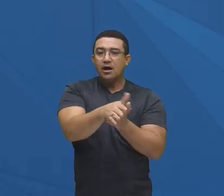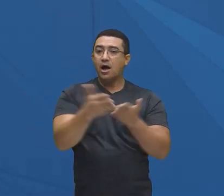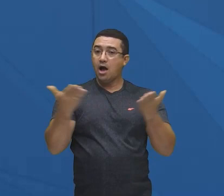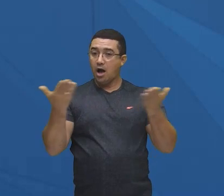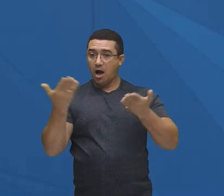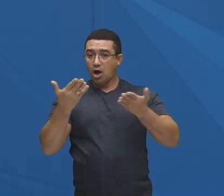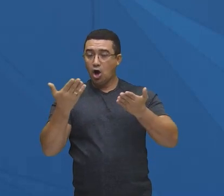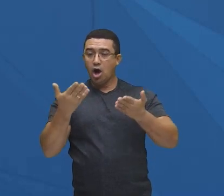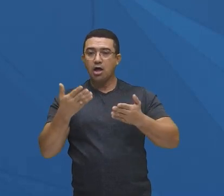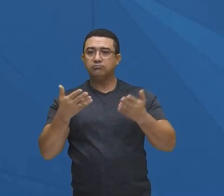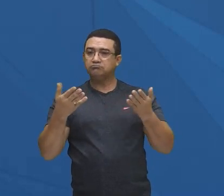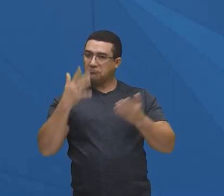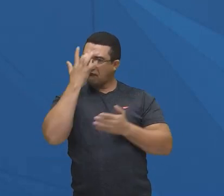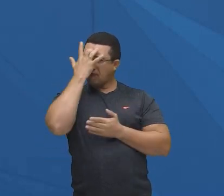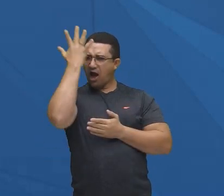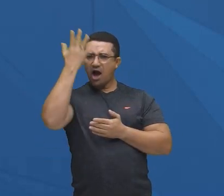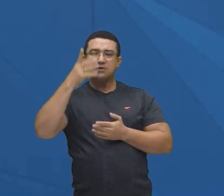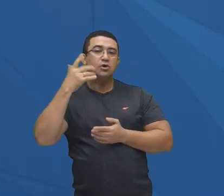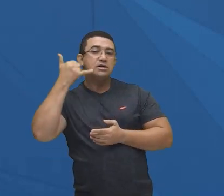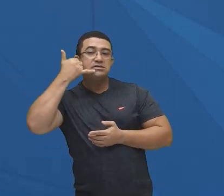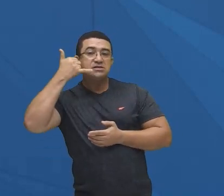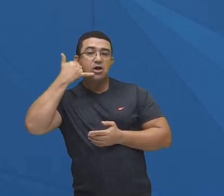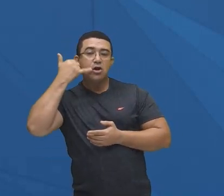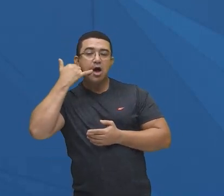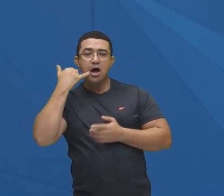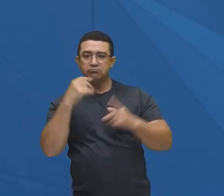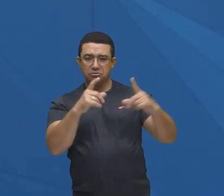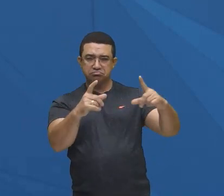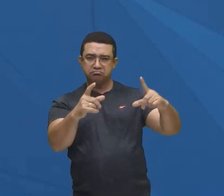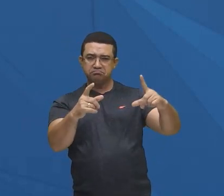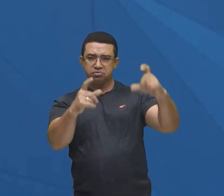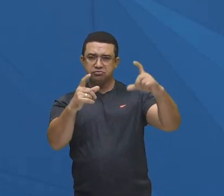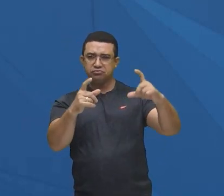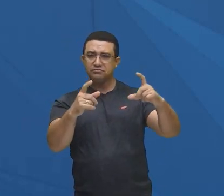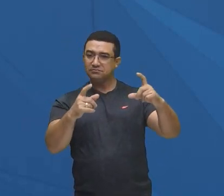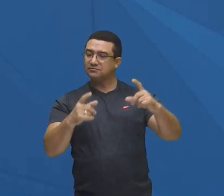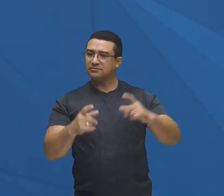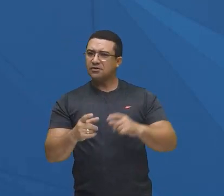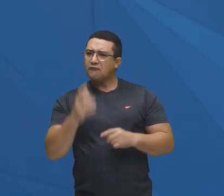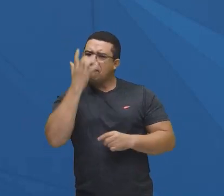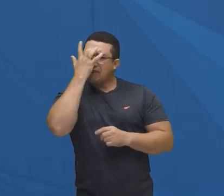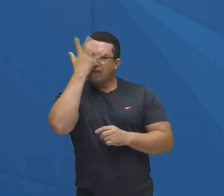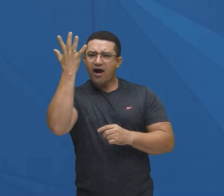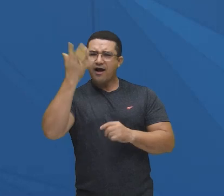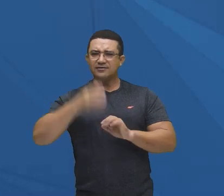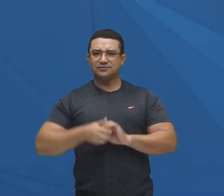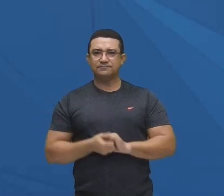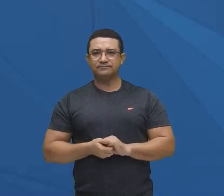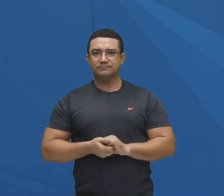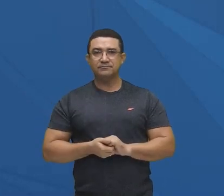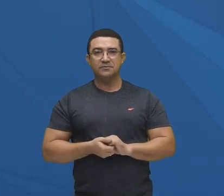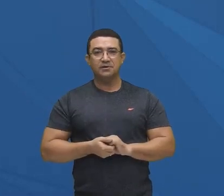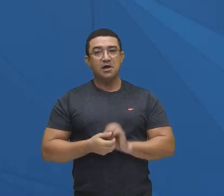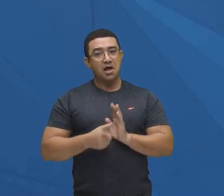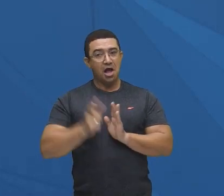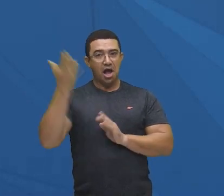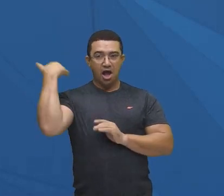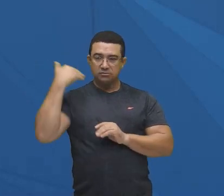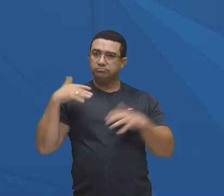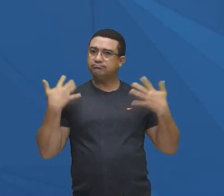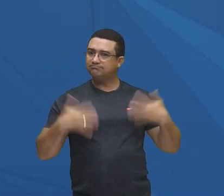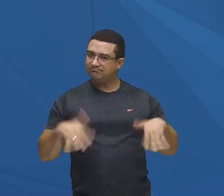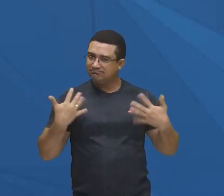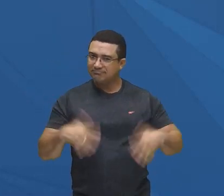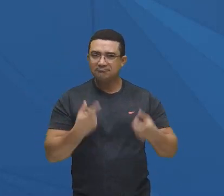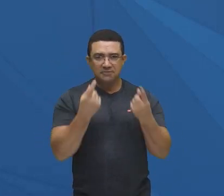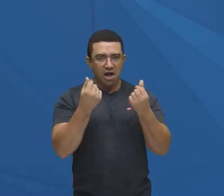ali no seu celular, na sua máquina. E qual é a vantagem disso, né? Antigamente, normalmente era caro fazer essa